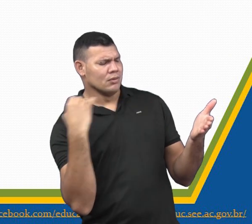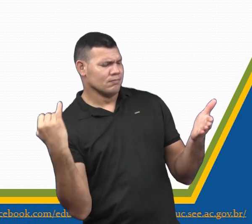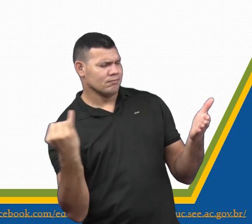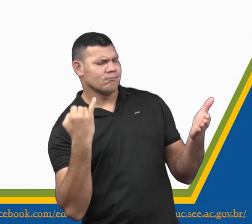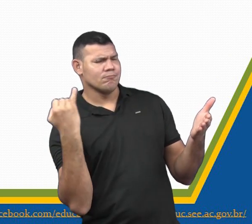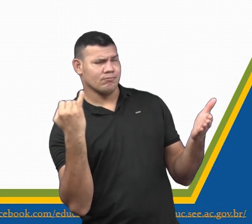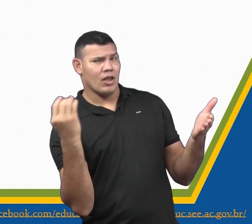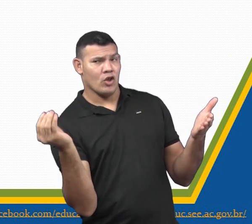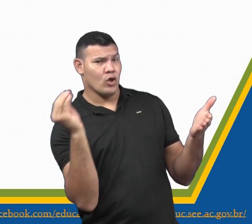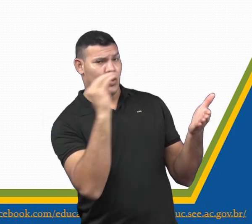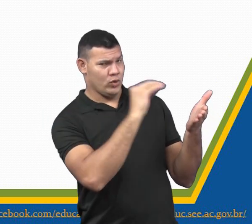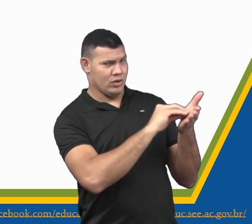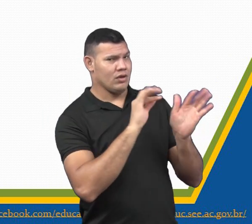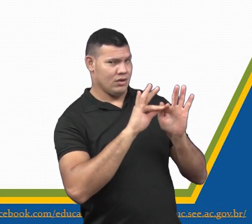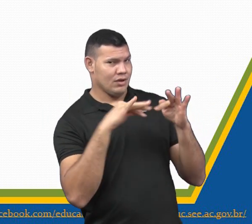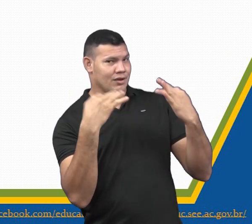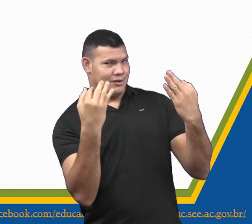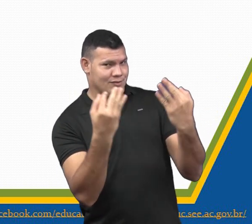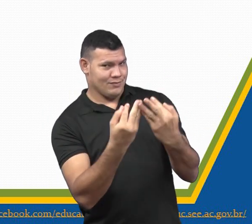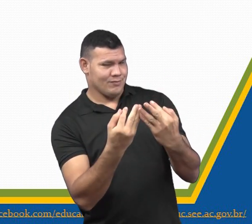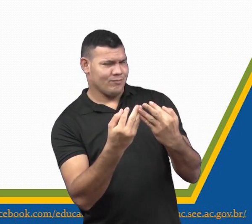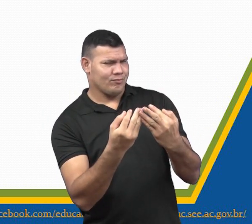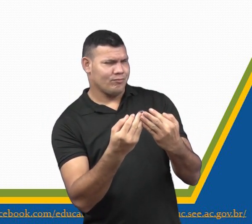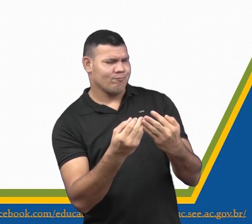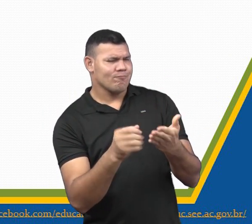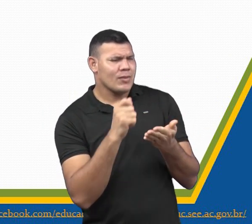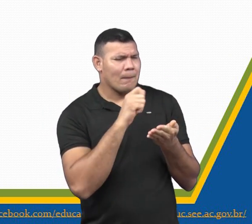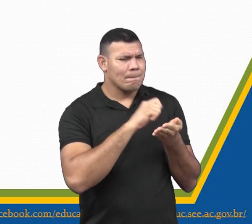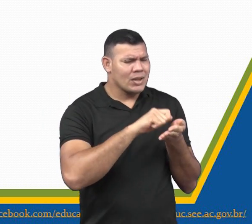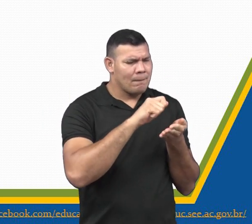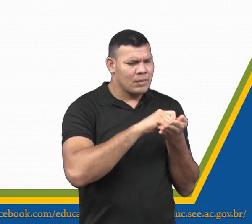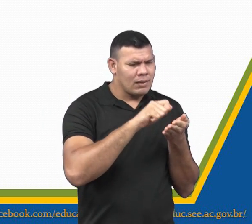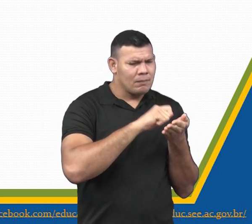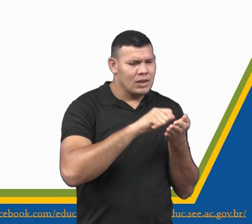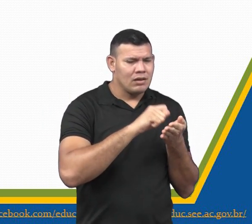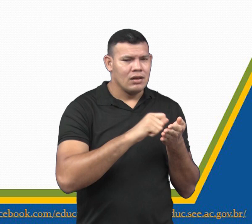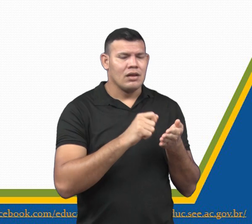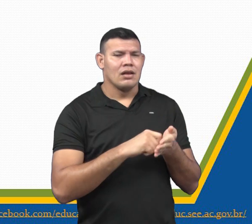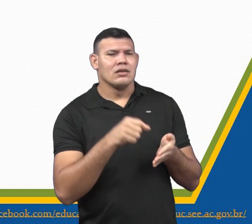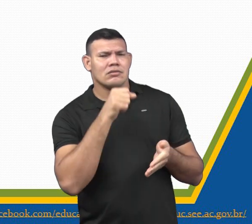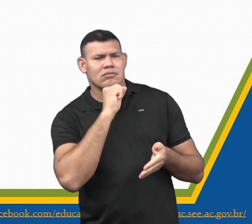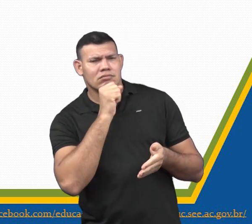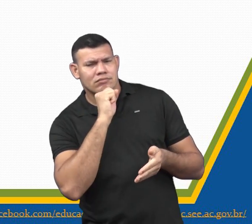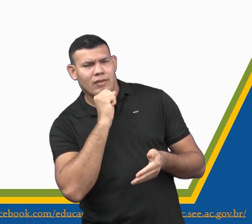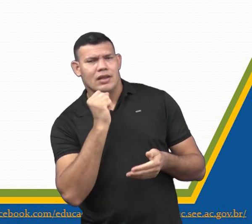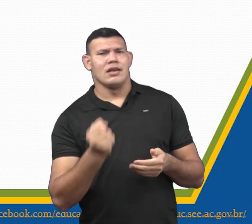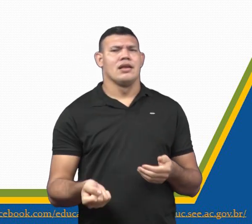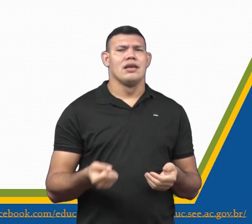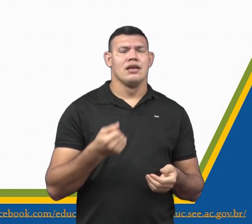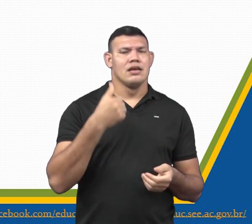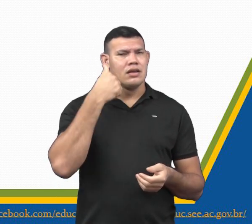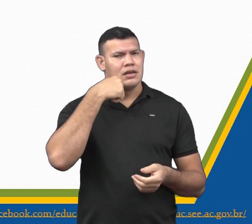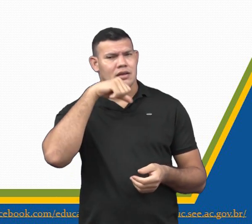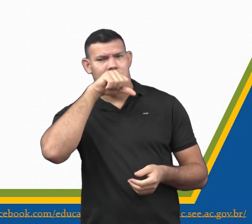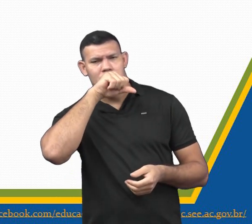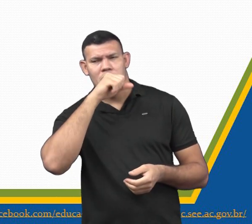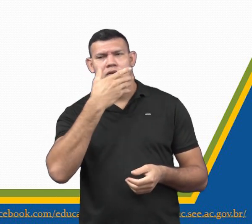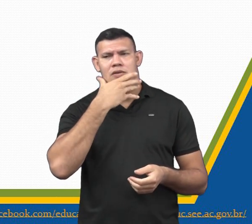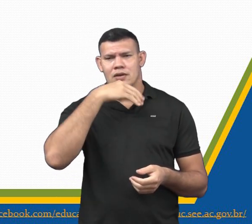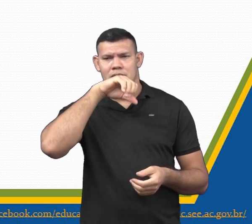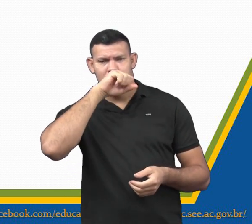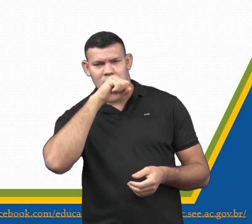história familiar também. Anote informações sobre a vida dos seus avós, seus pais, irmãos,